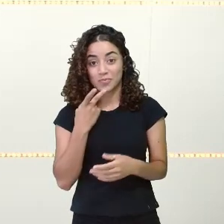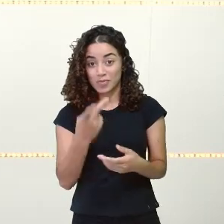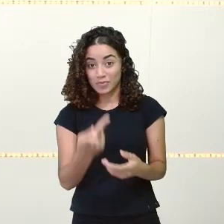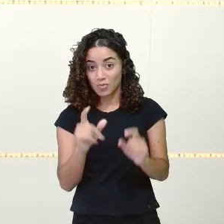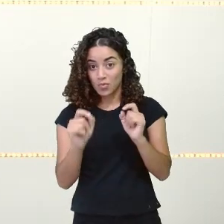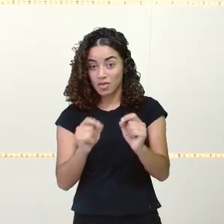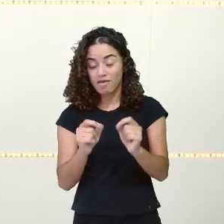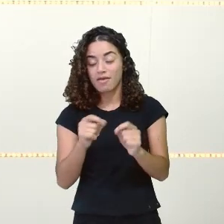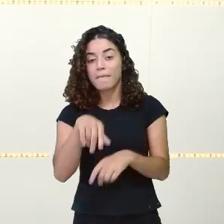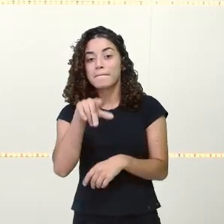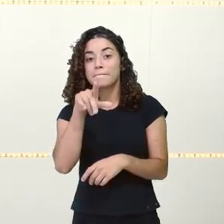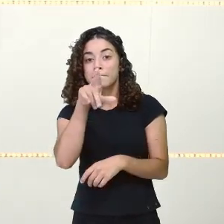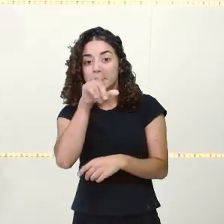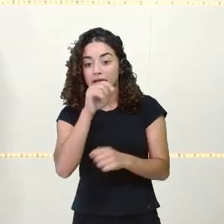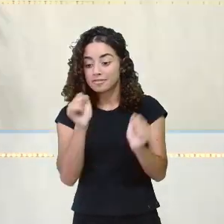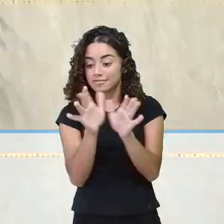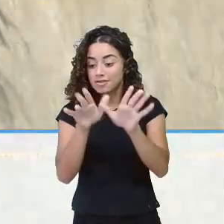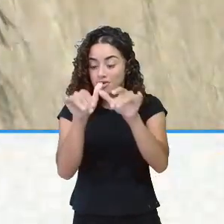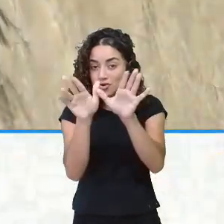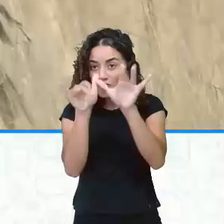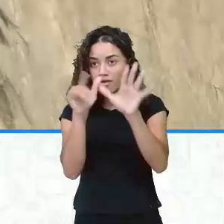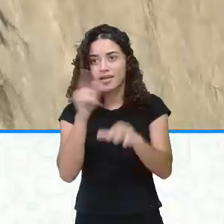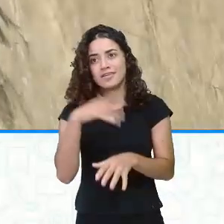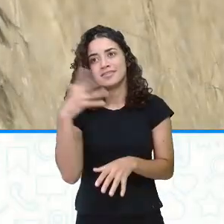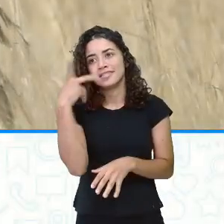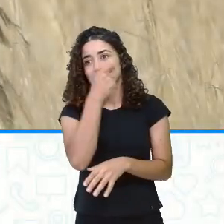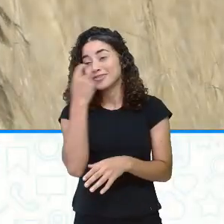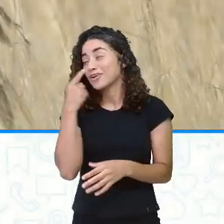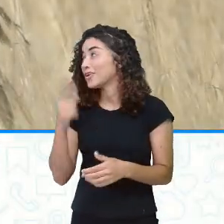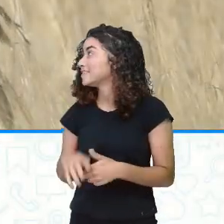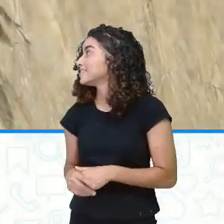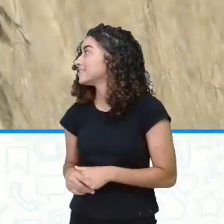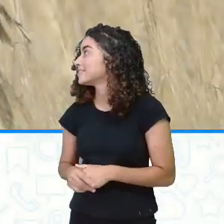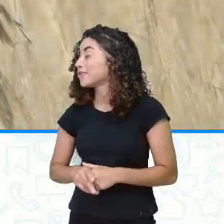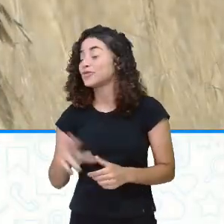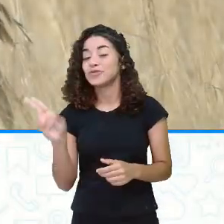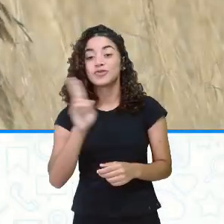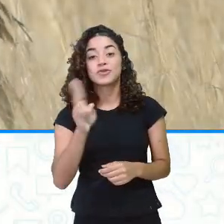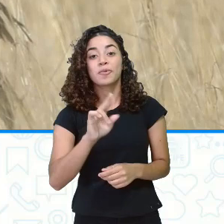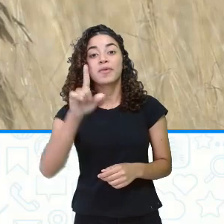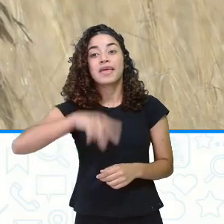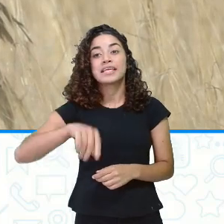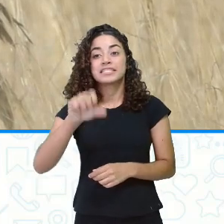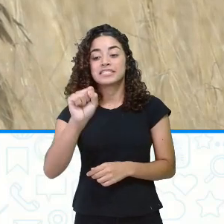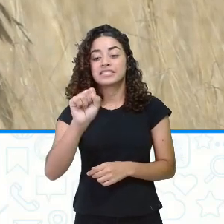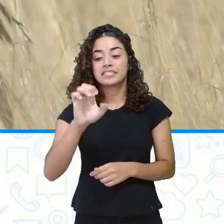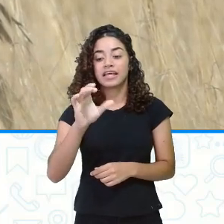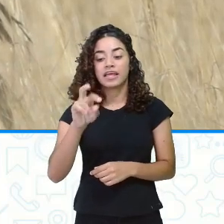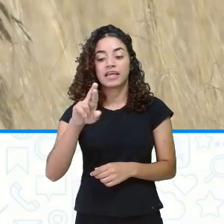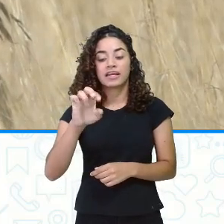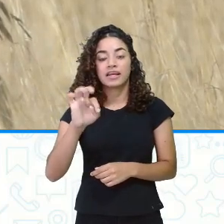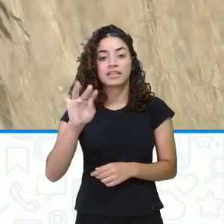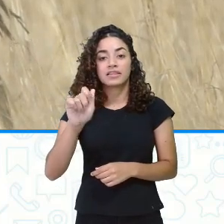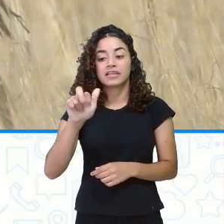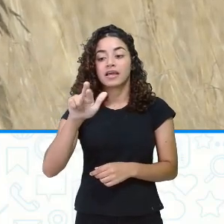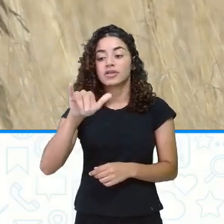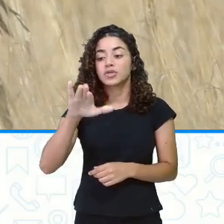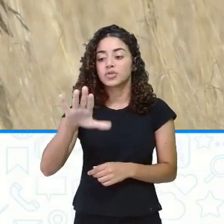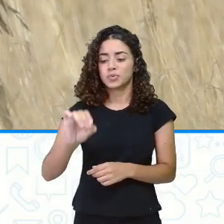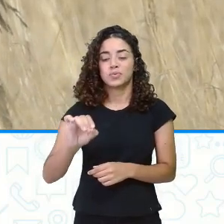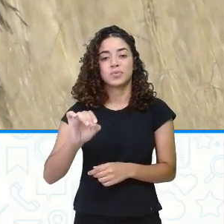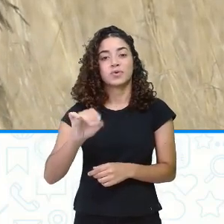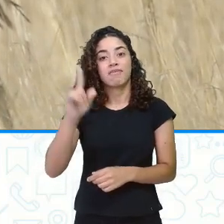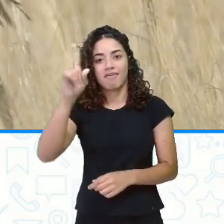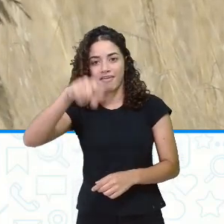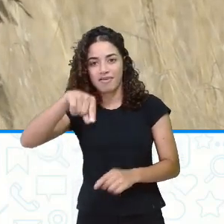um pássaro que é muito lindo, gente. Olha só para ele. O nome desse pássaro é secretário. Ele é